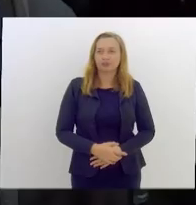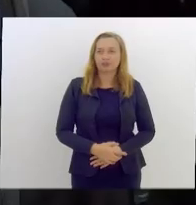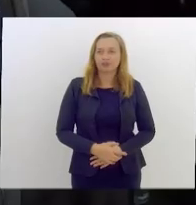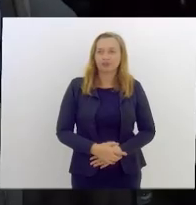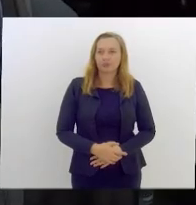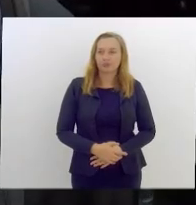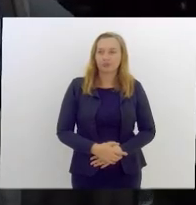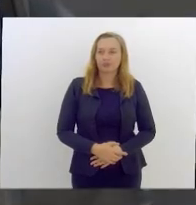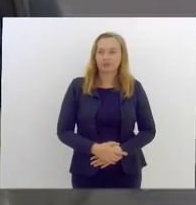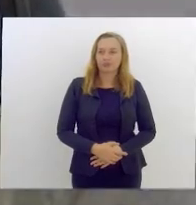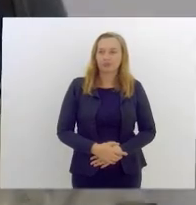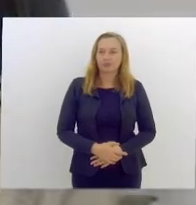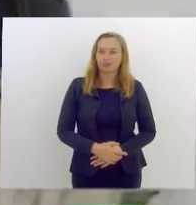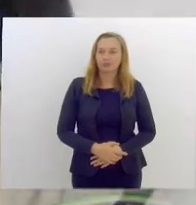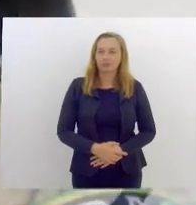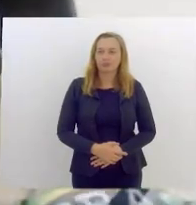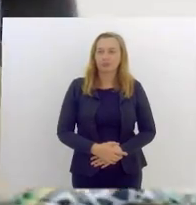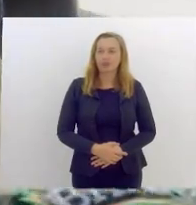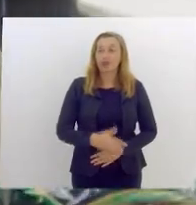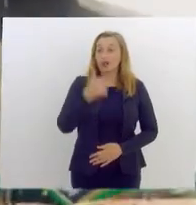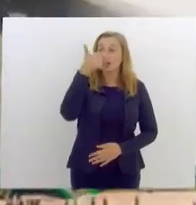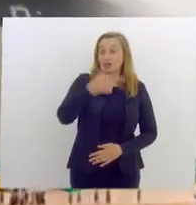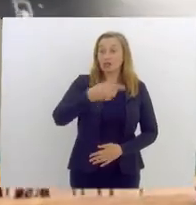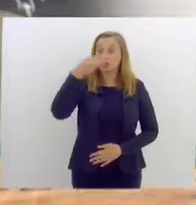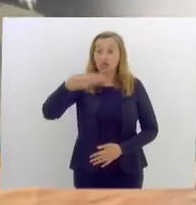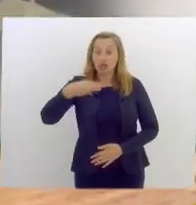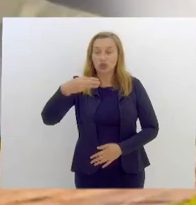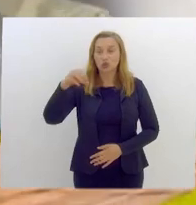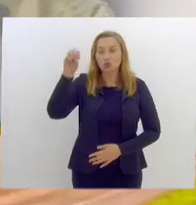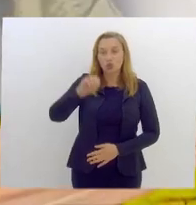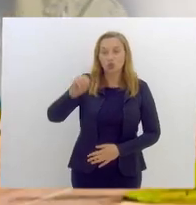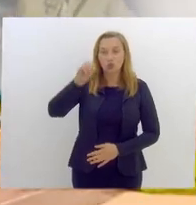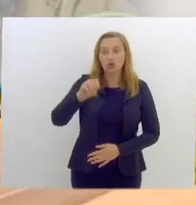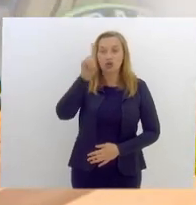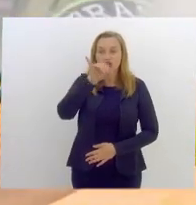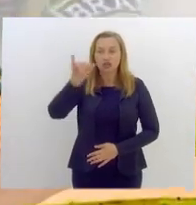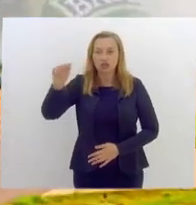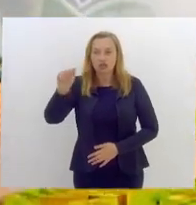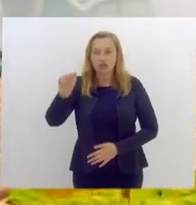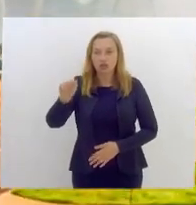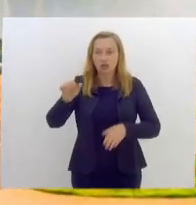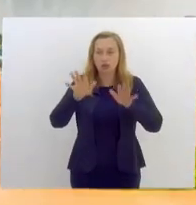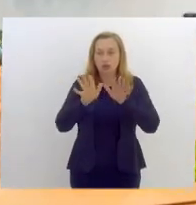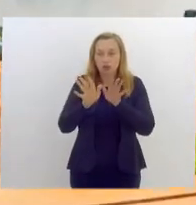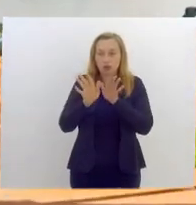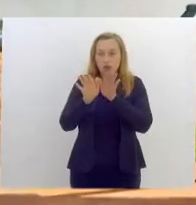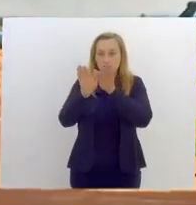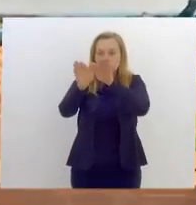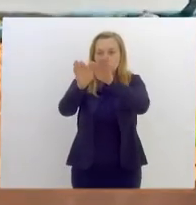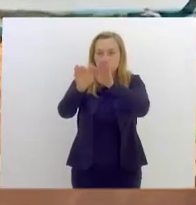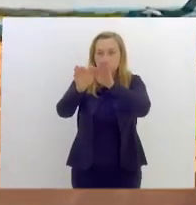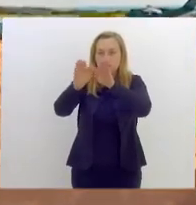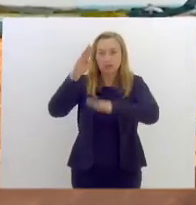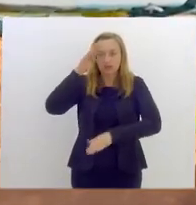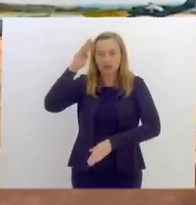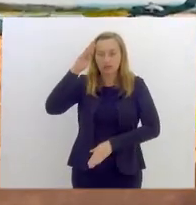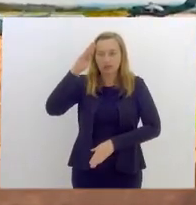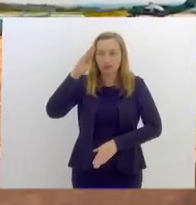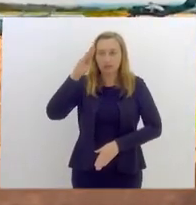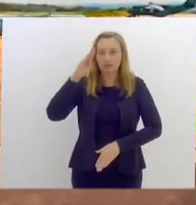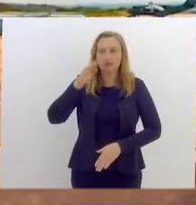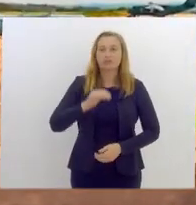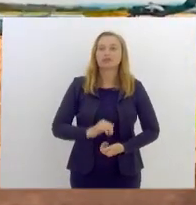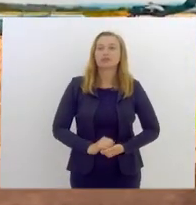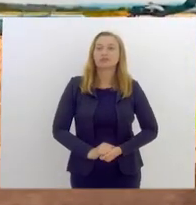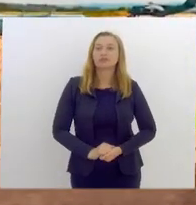De outubro, Dia do Aviador e Dia da Força Aérea Brasileira.